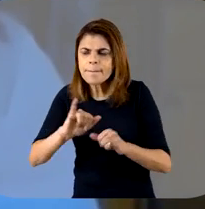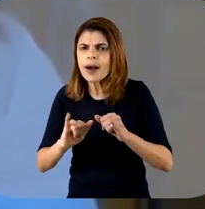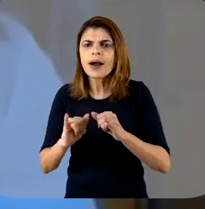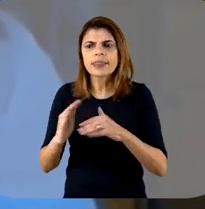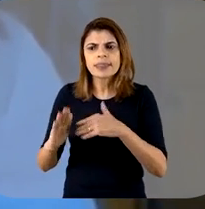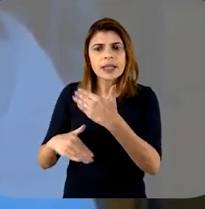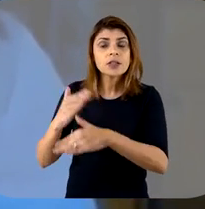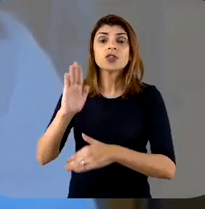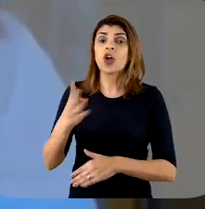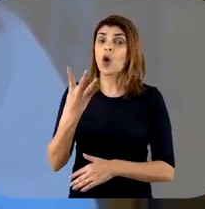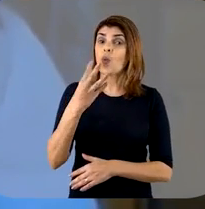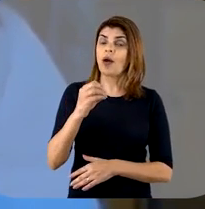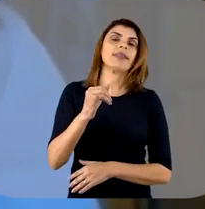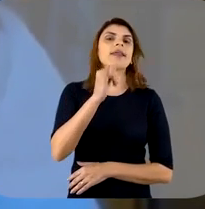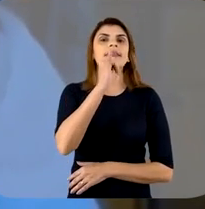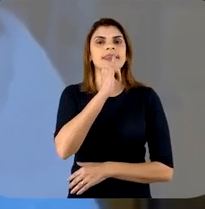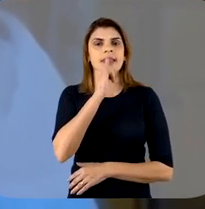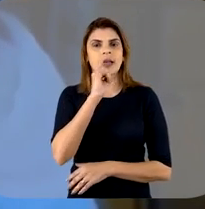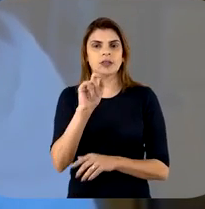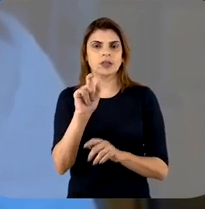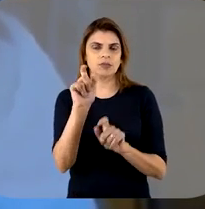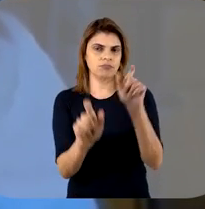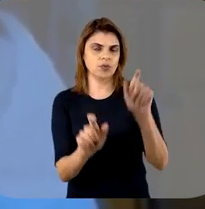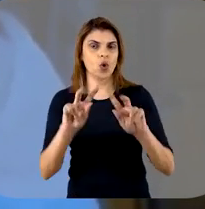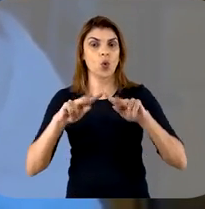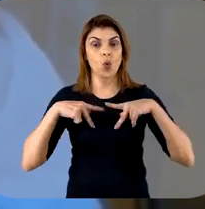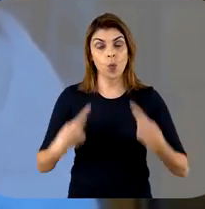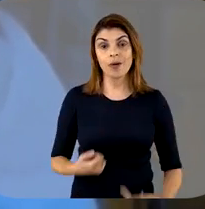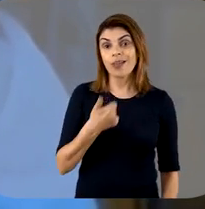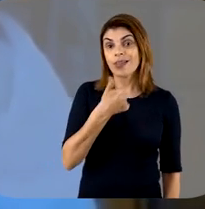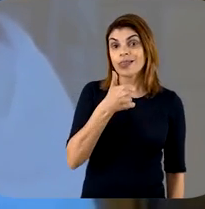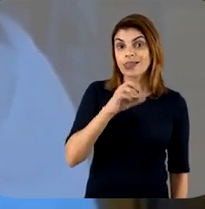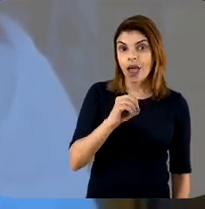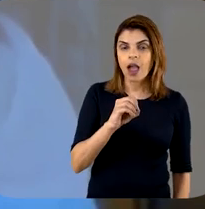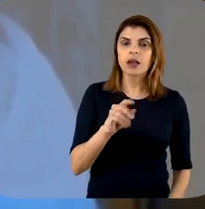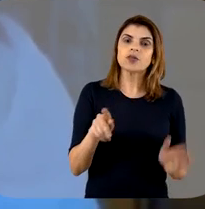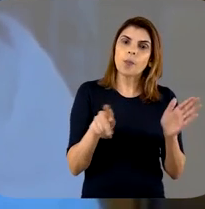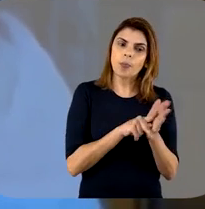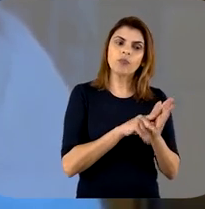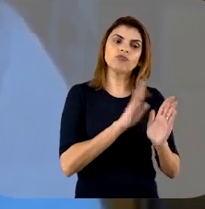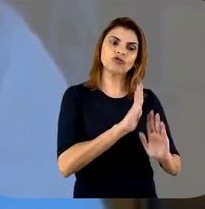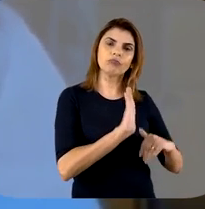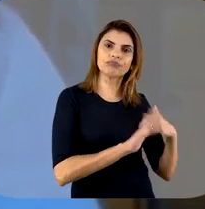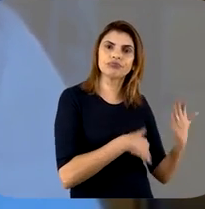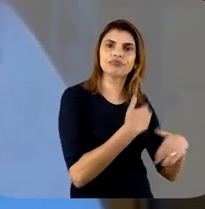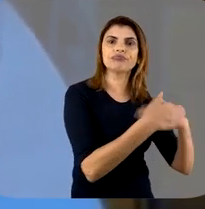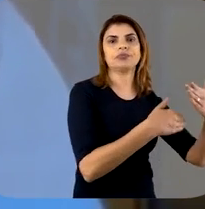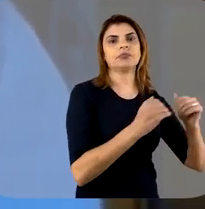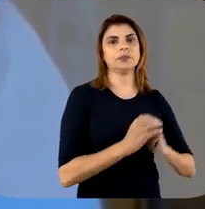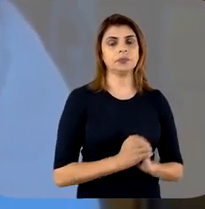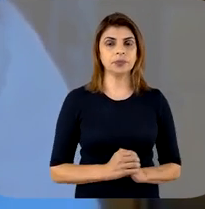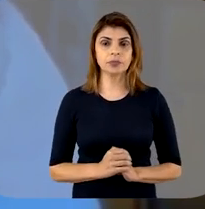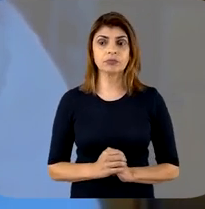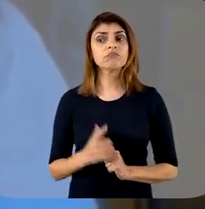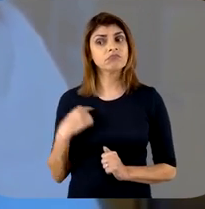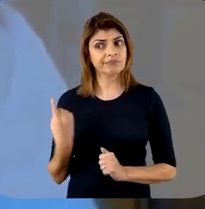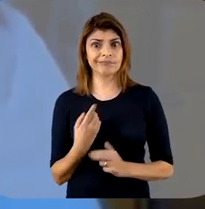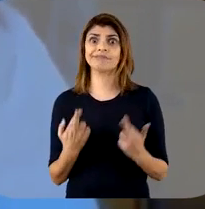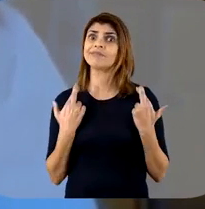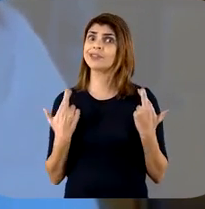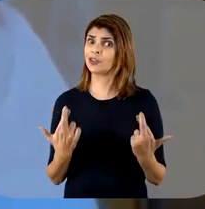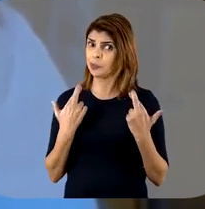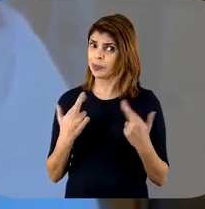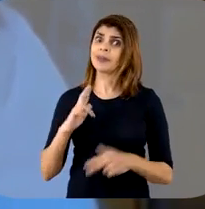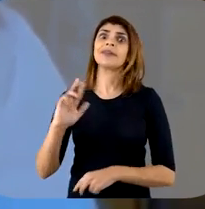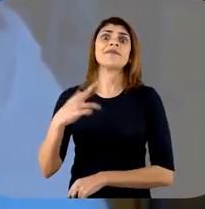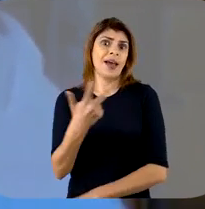seres humanos, né, e umas 10 estão em testes clínicos avançados. Né. Há uma grande expectativa